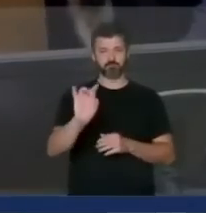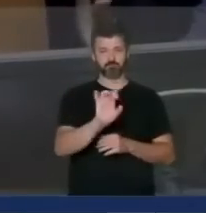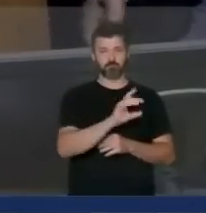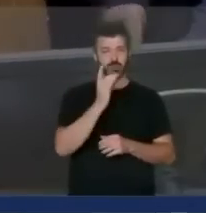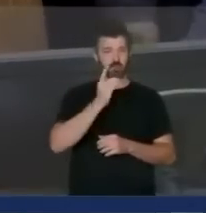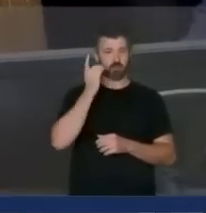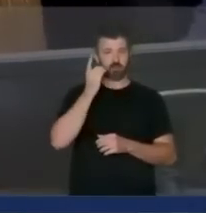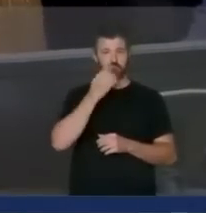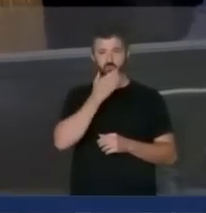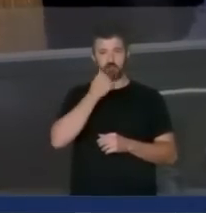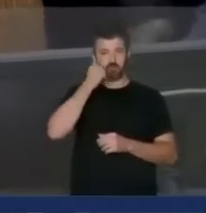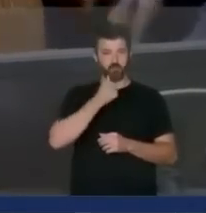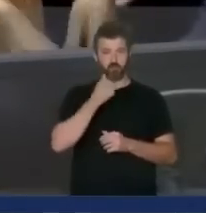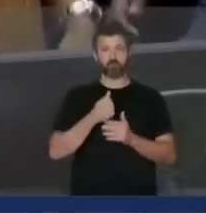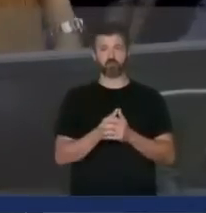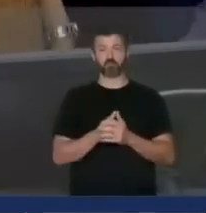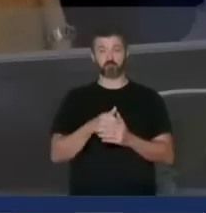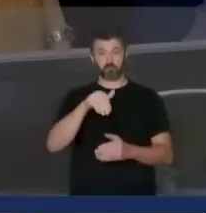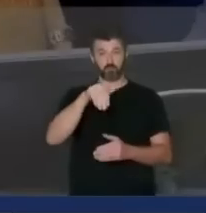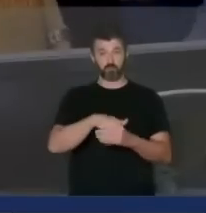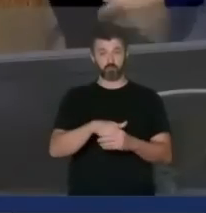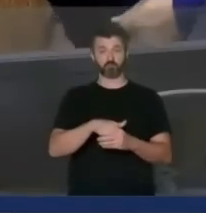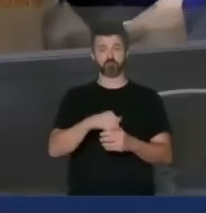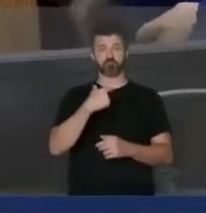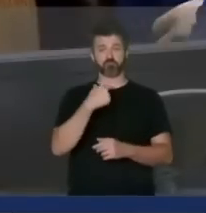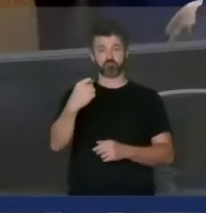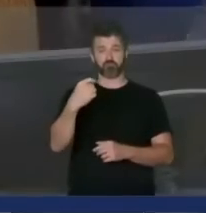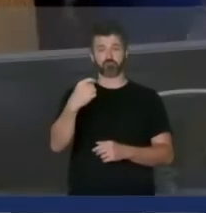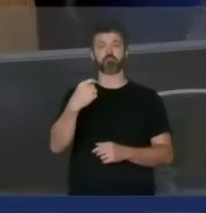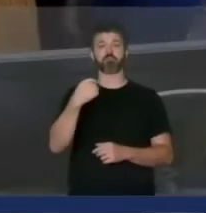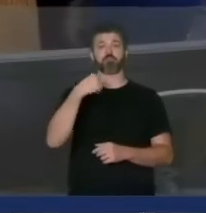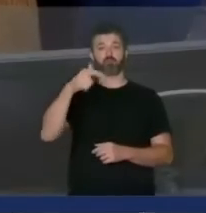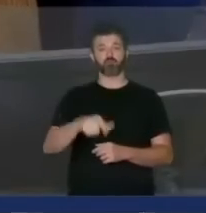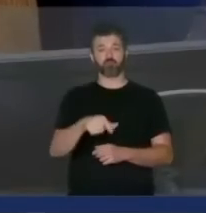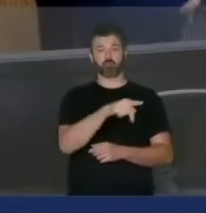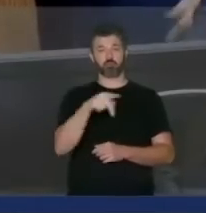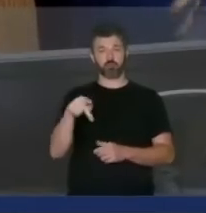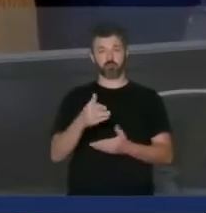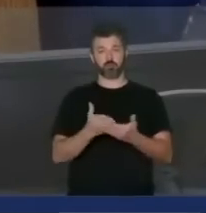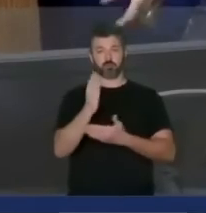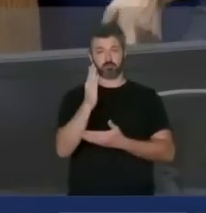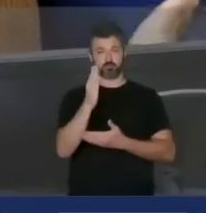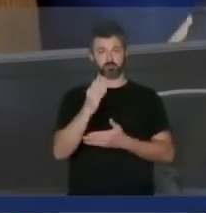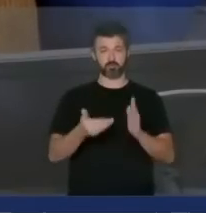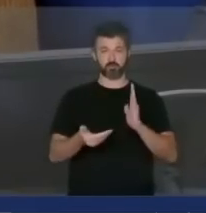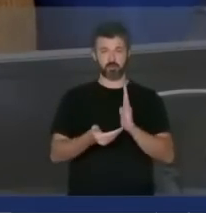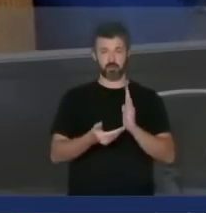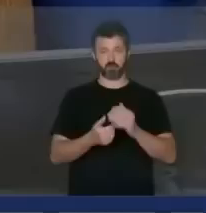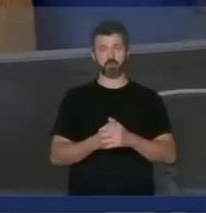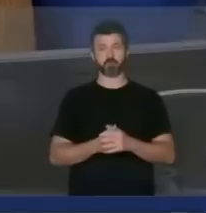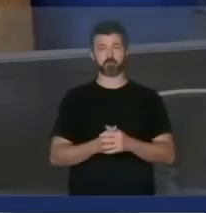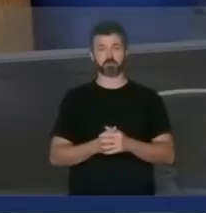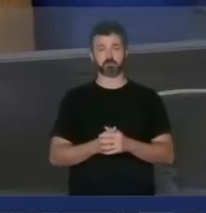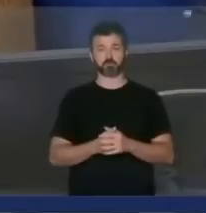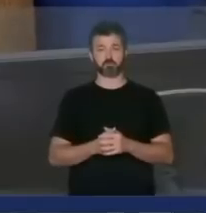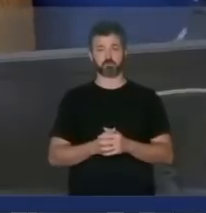a cada deputada que, com seu voto, reconduziu-me ao cargo de presidente desta casa. Mais